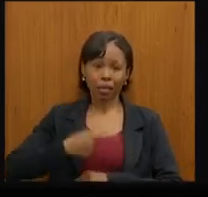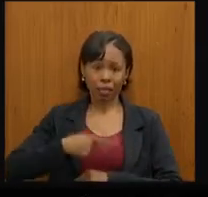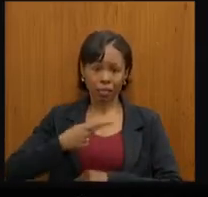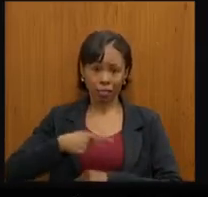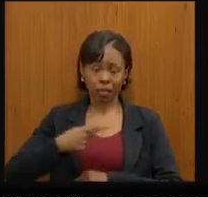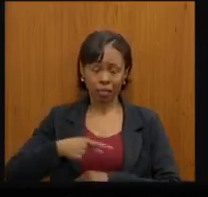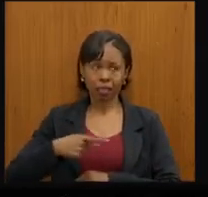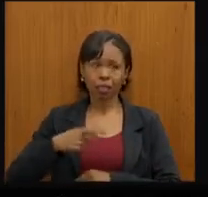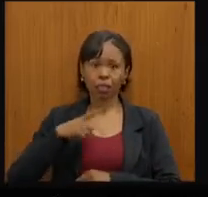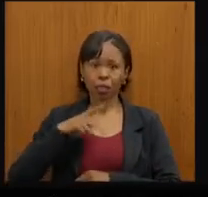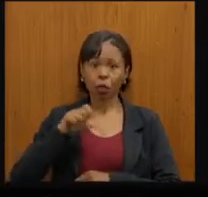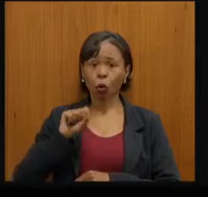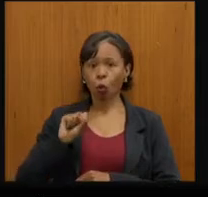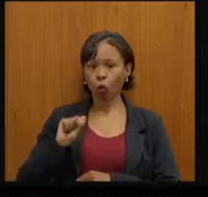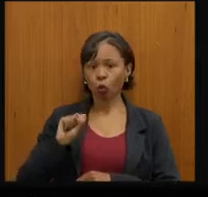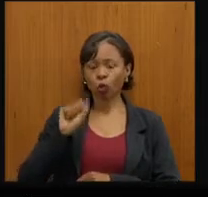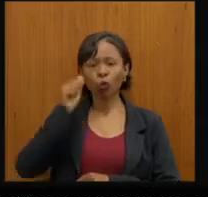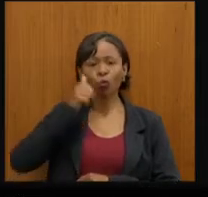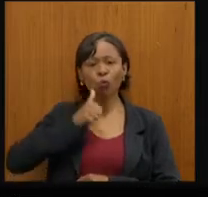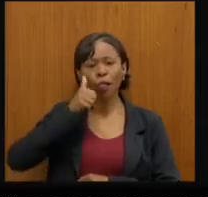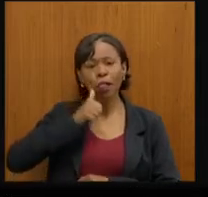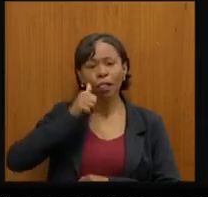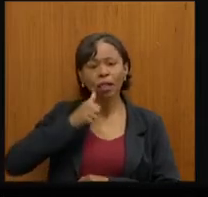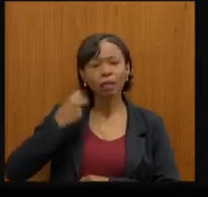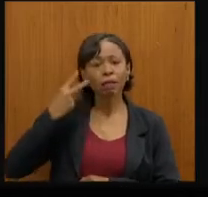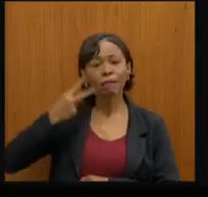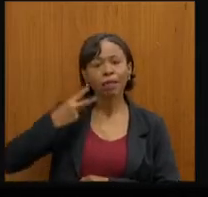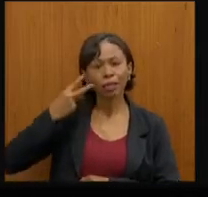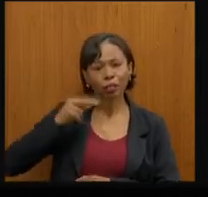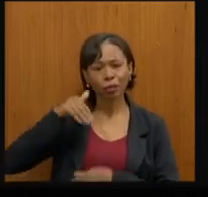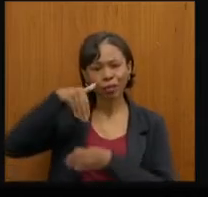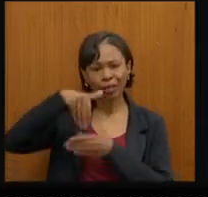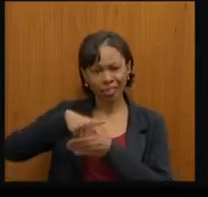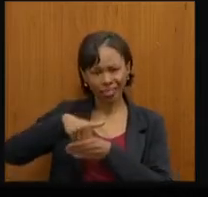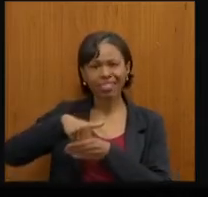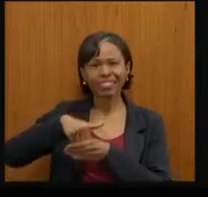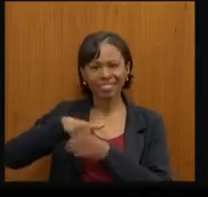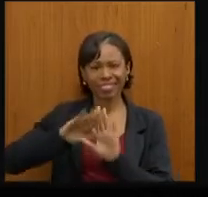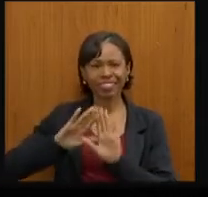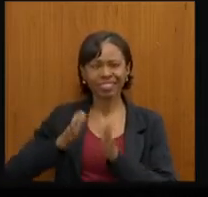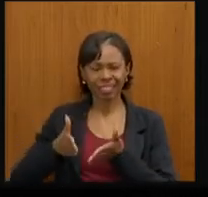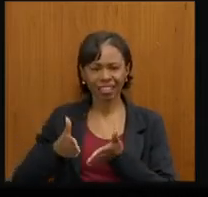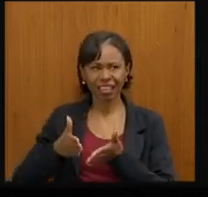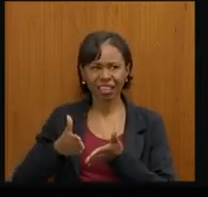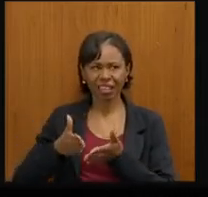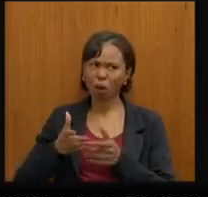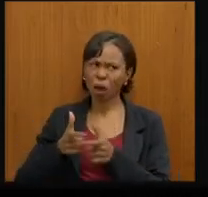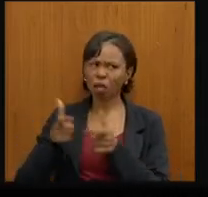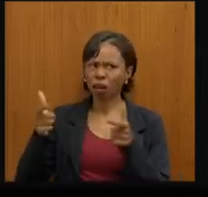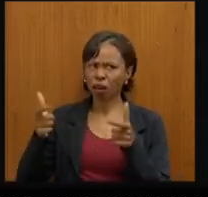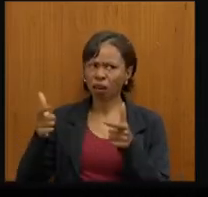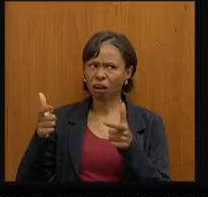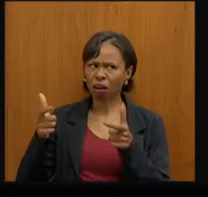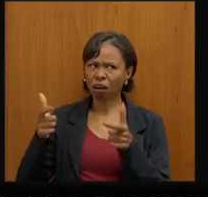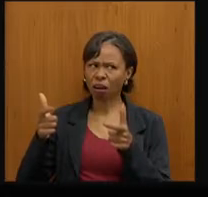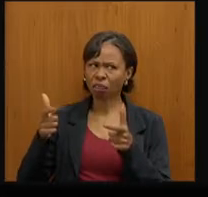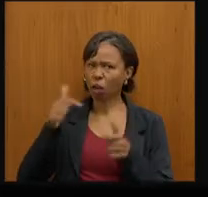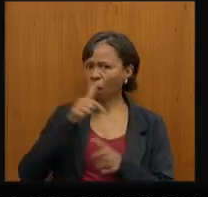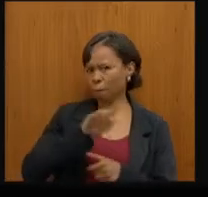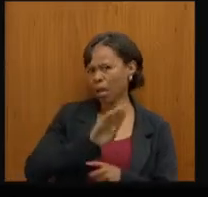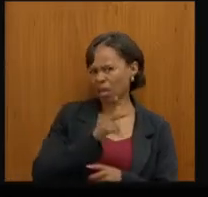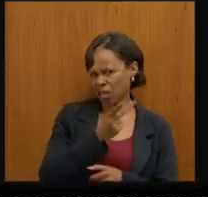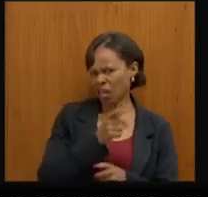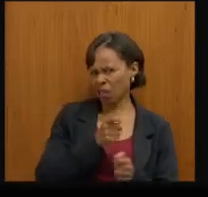oito vereadores eleitos né isso assim eu acho que não tem sua maior número acho que Belo Horizonte venha da gente